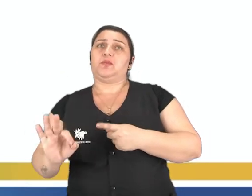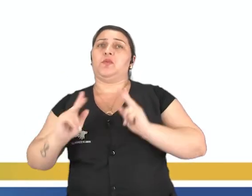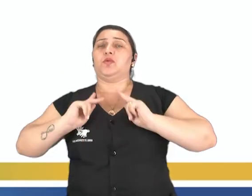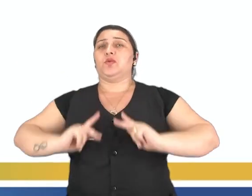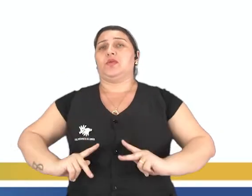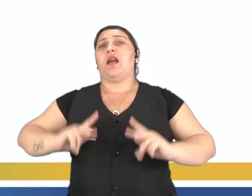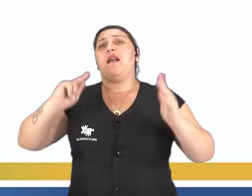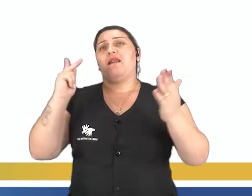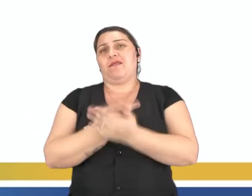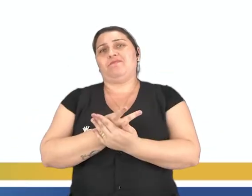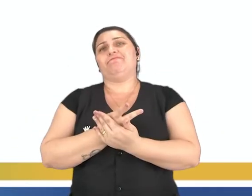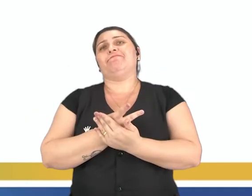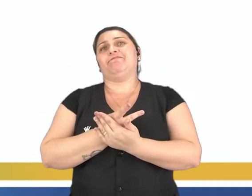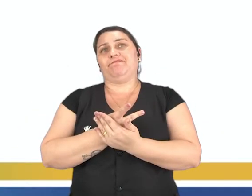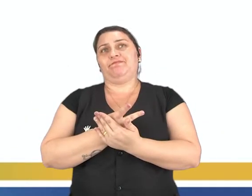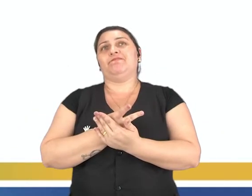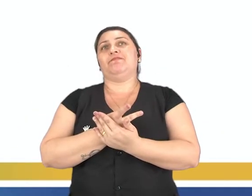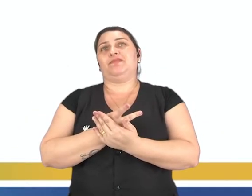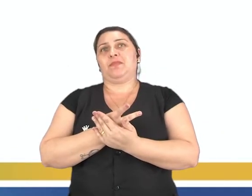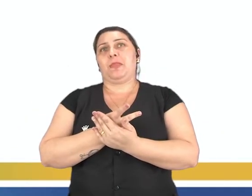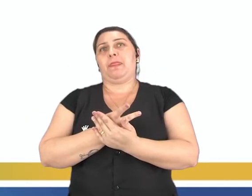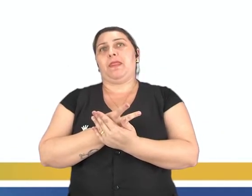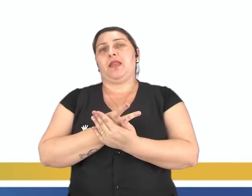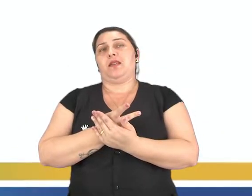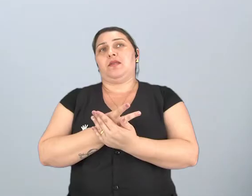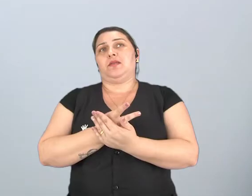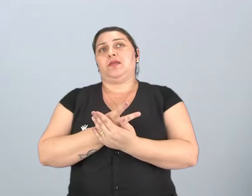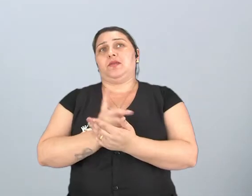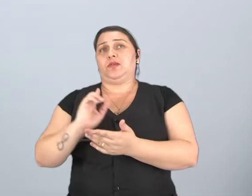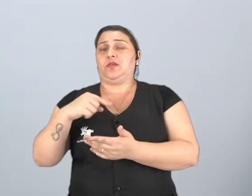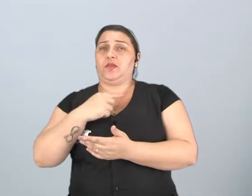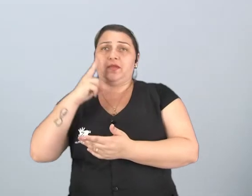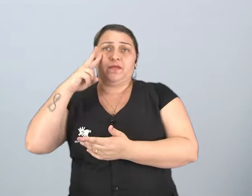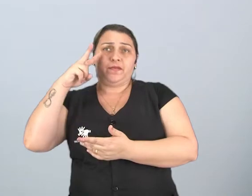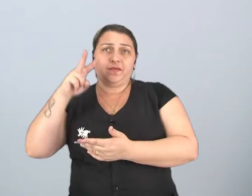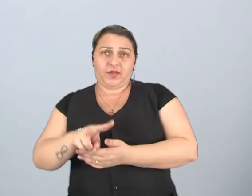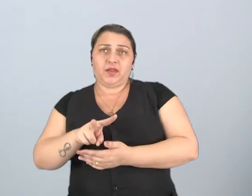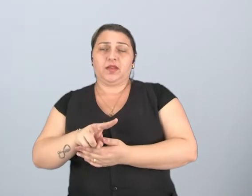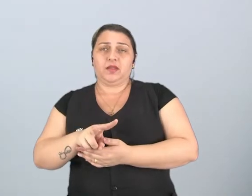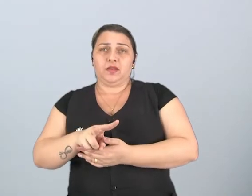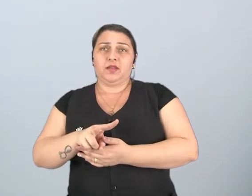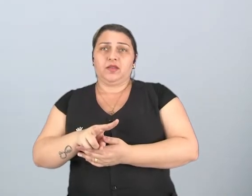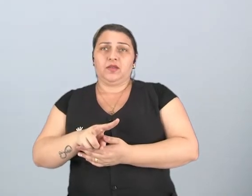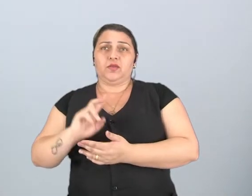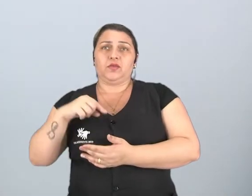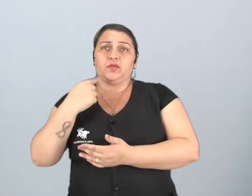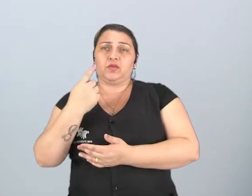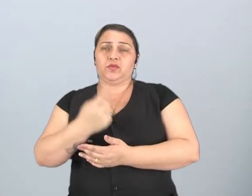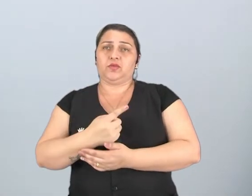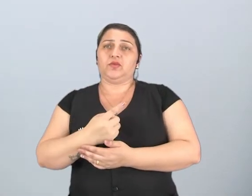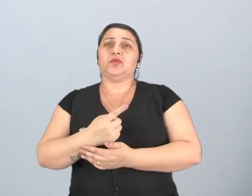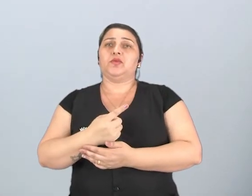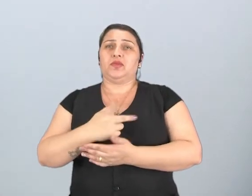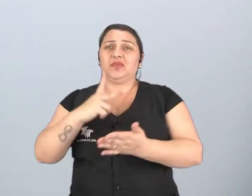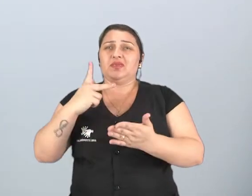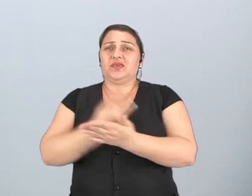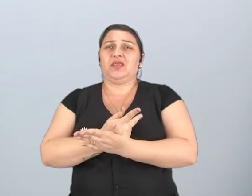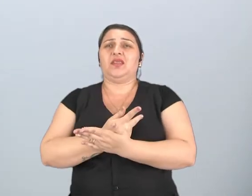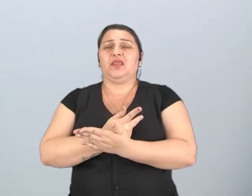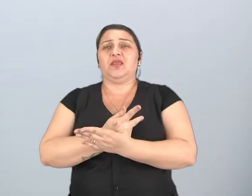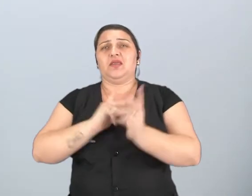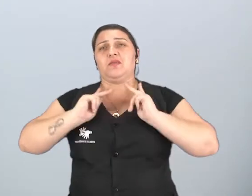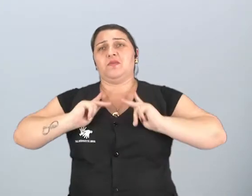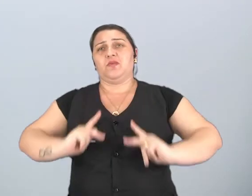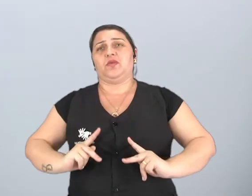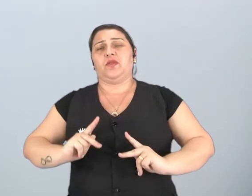são posturas inadequadas. Então, quando a gente vê em relação aos nossos desvios posturais, sobre